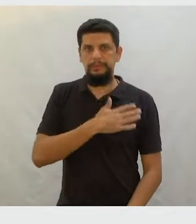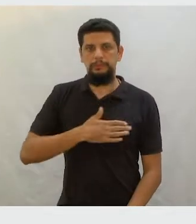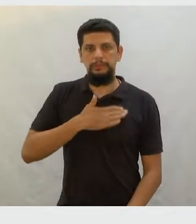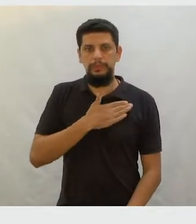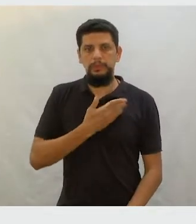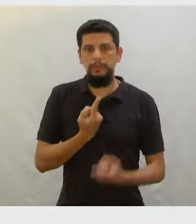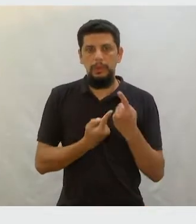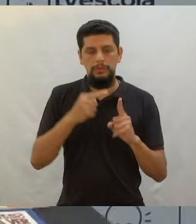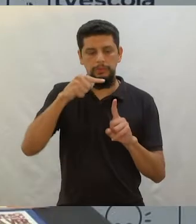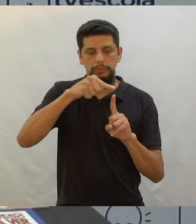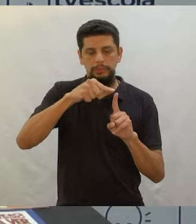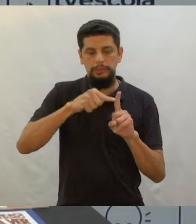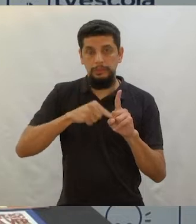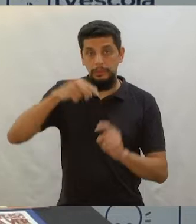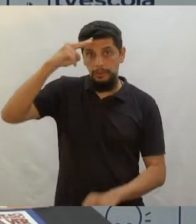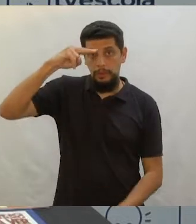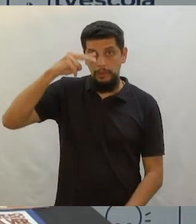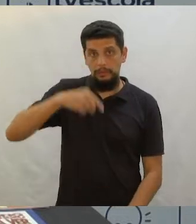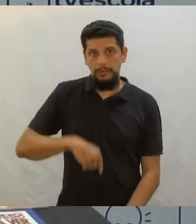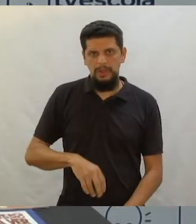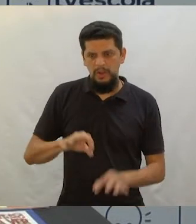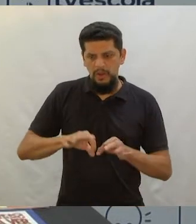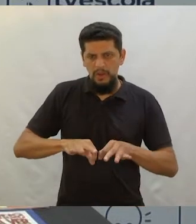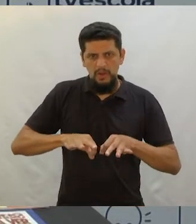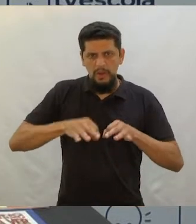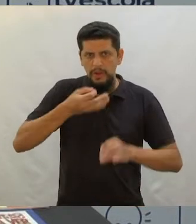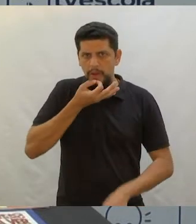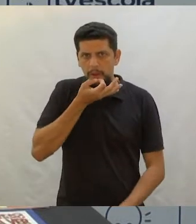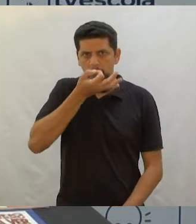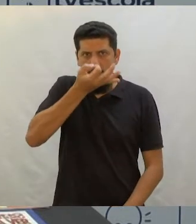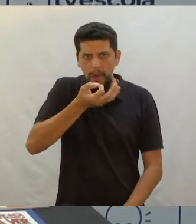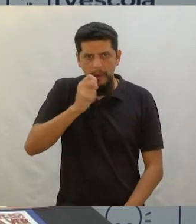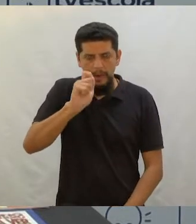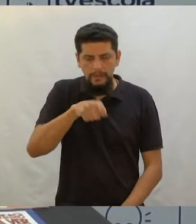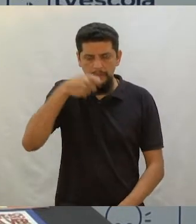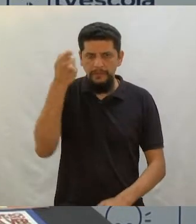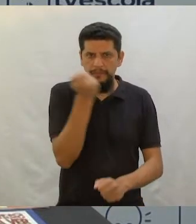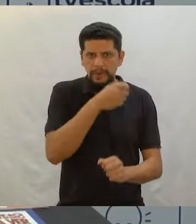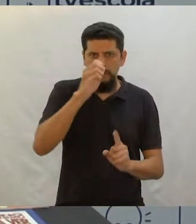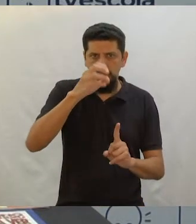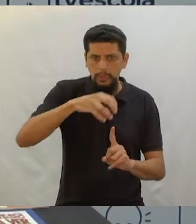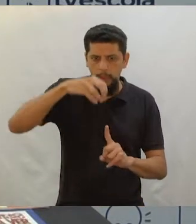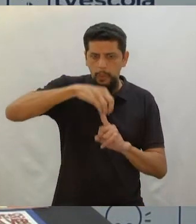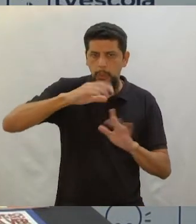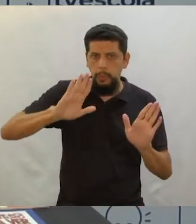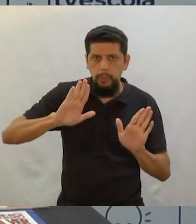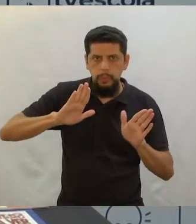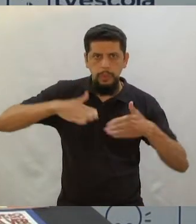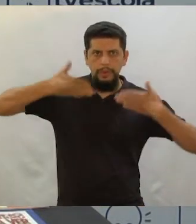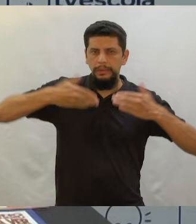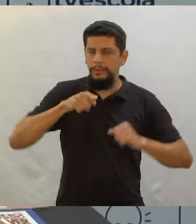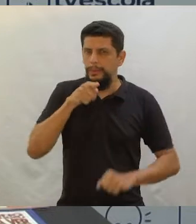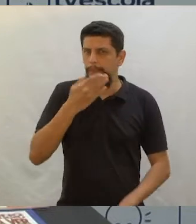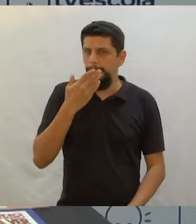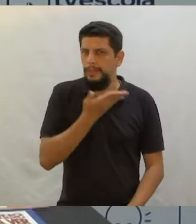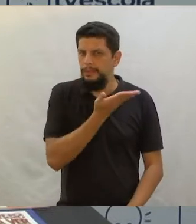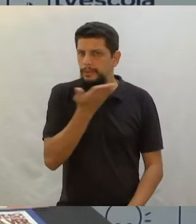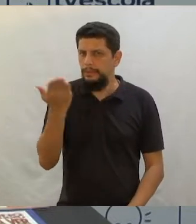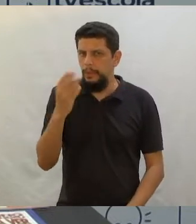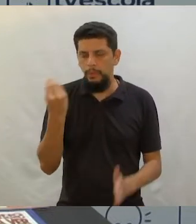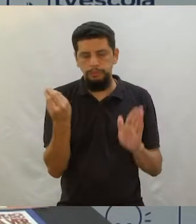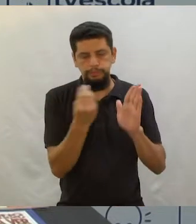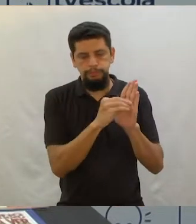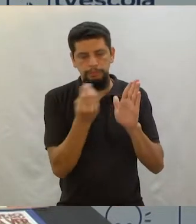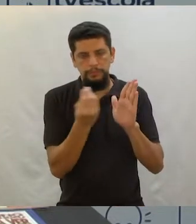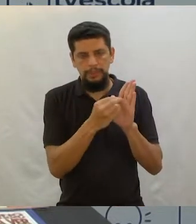quais tipos de história você gosta de terror de fada de rei de suspense vou pedir para você